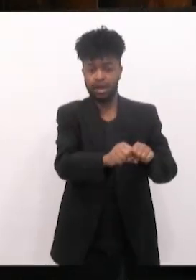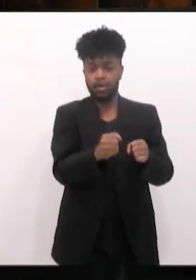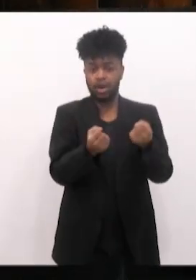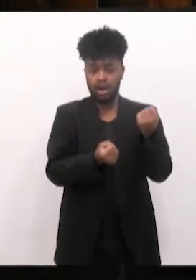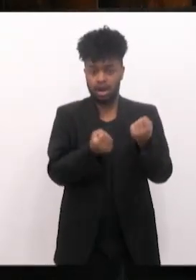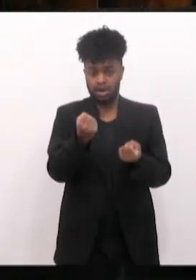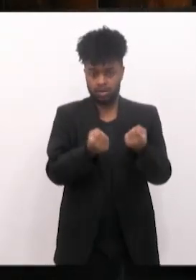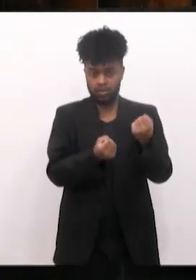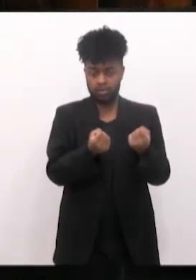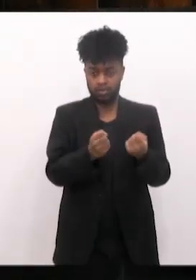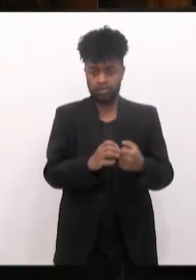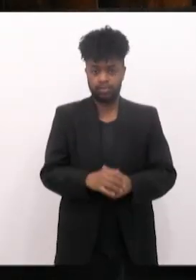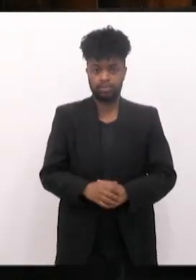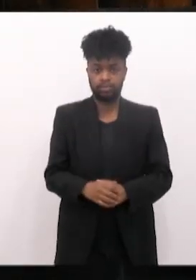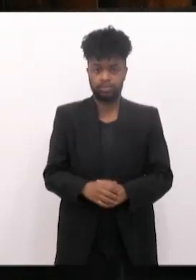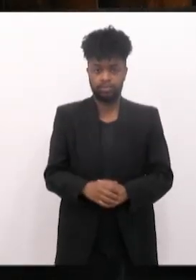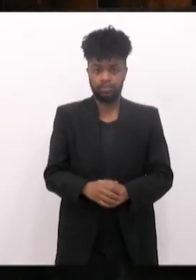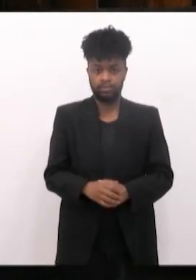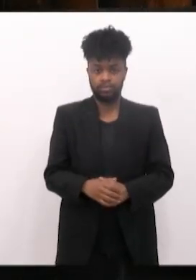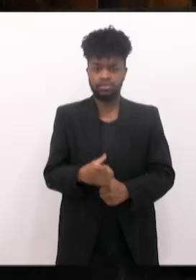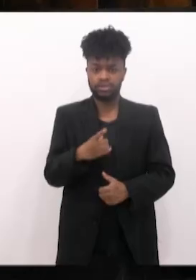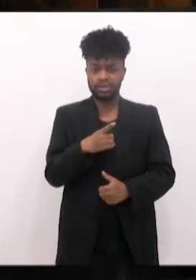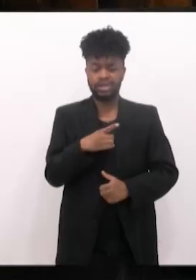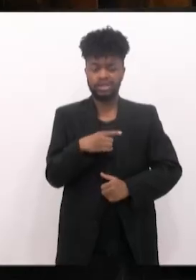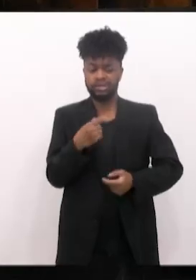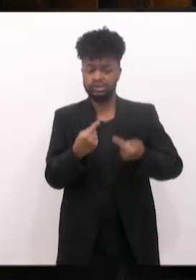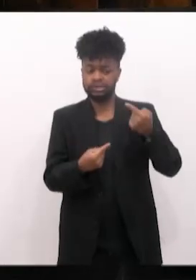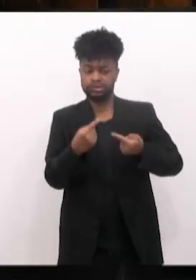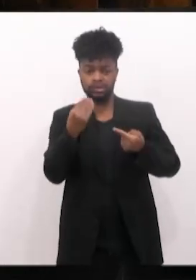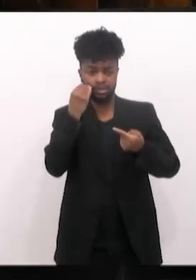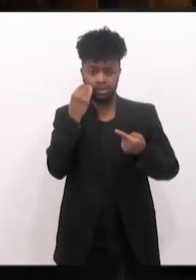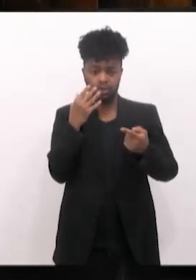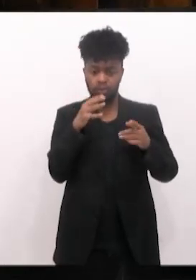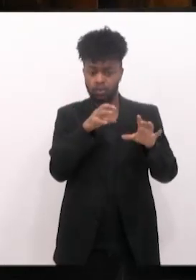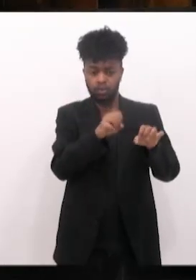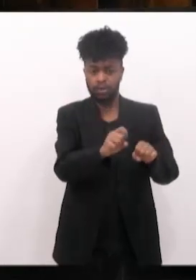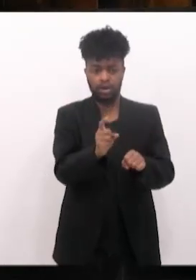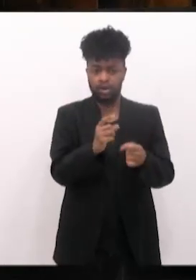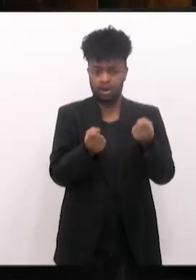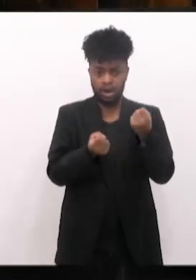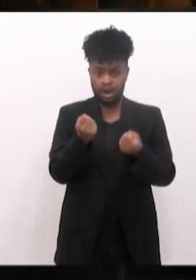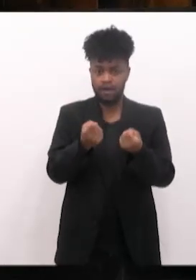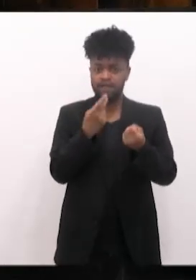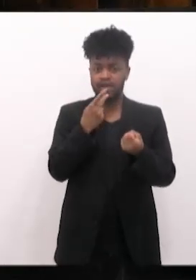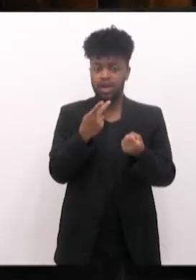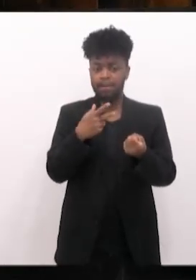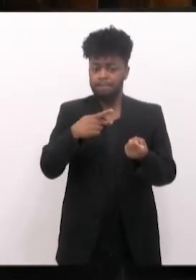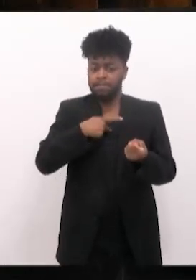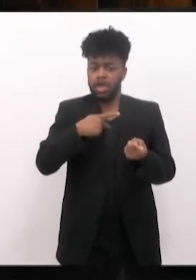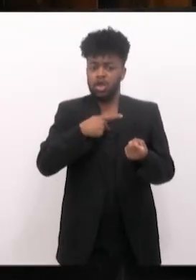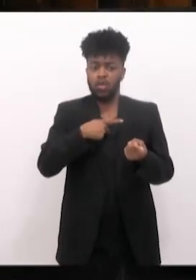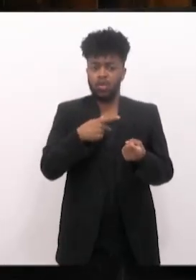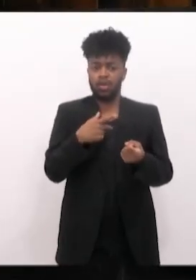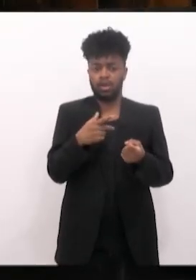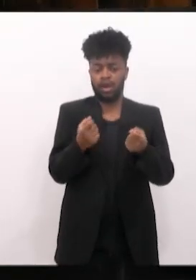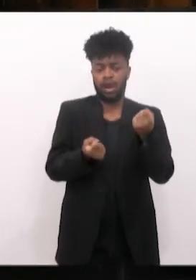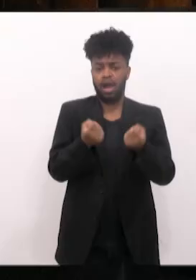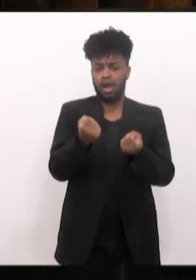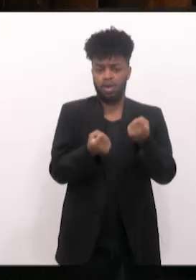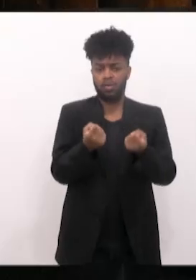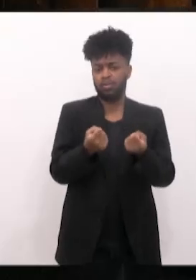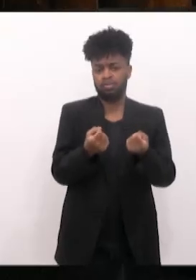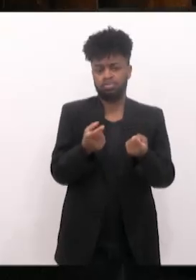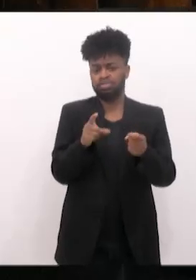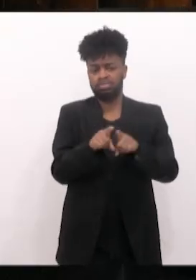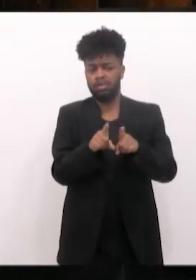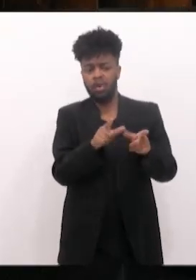prender o carro, hein? Muito desenrolo pro cara não prender o carro. Diz que o carro é meu, o caralho é 4, que porra,